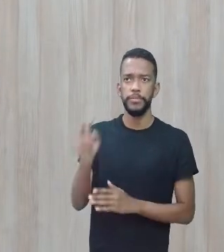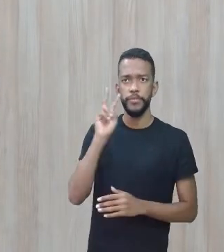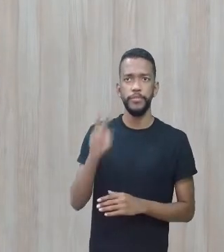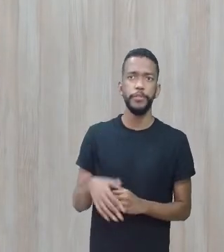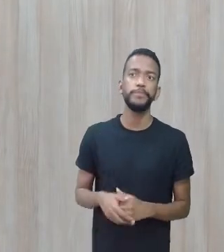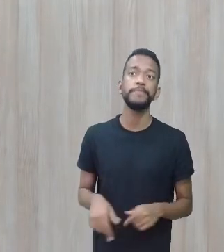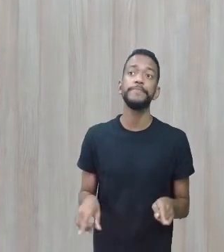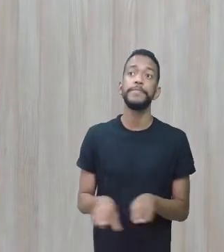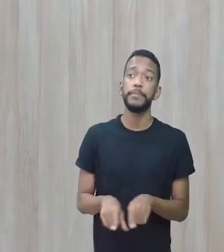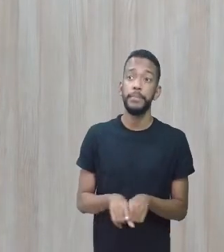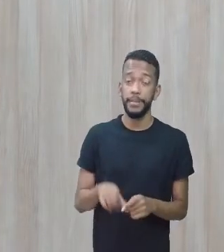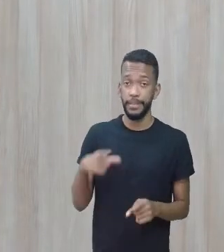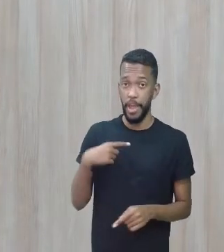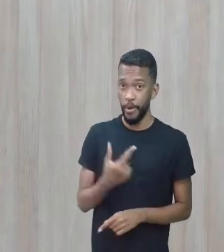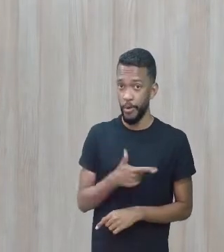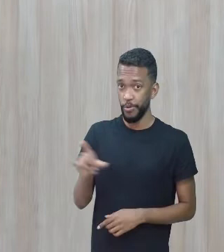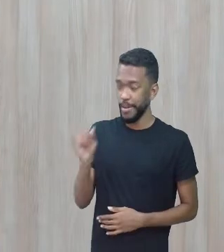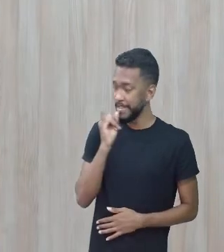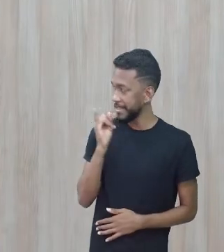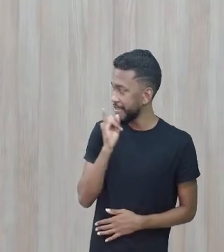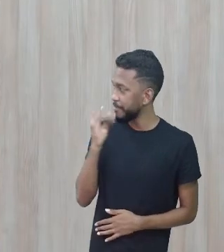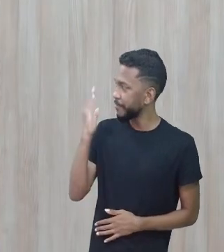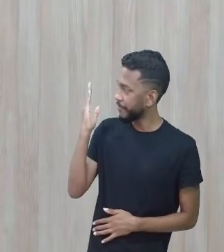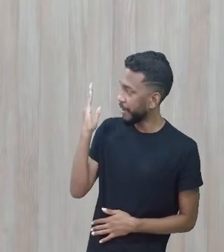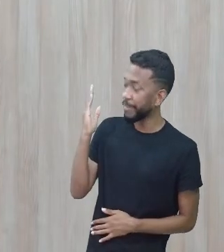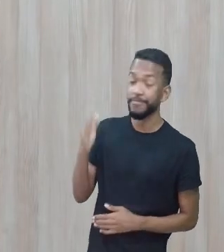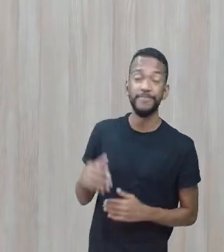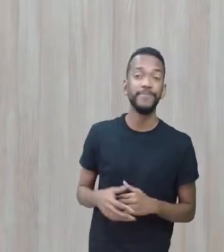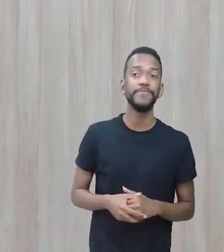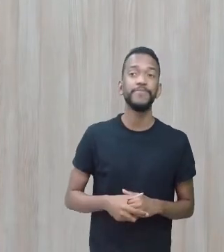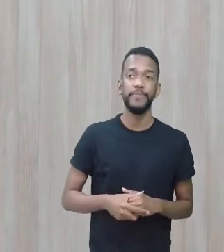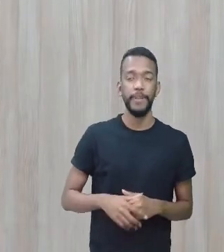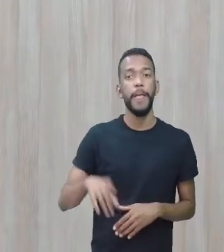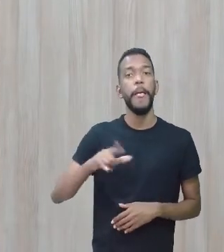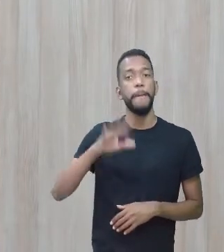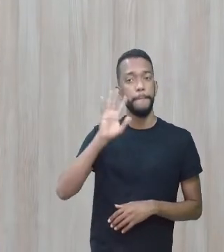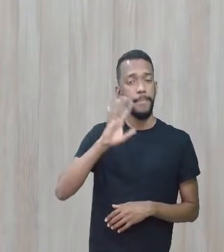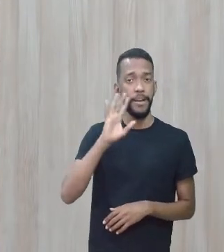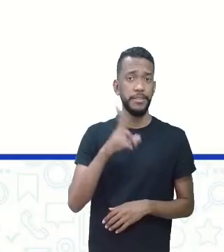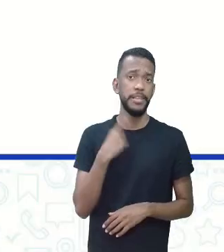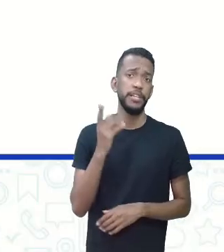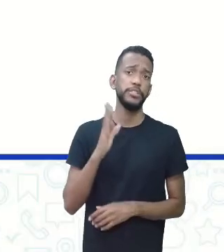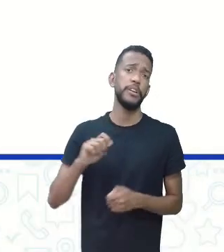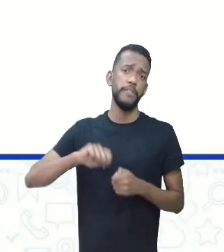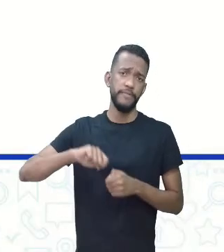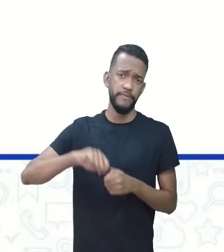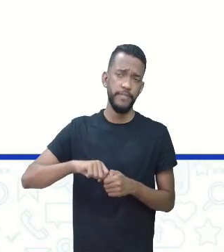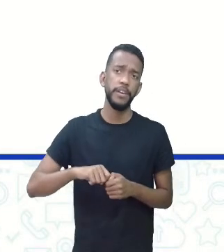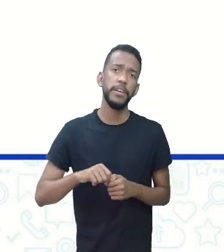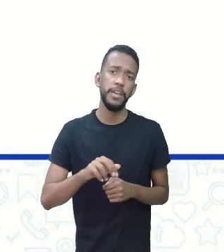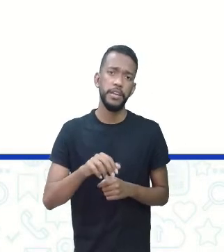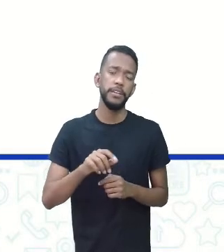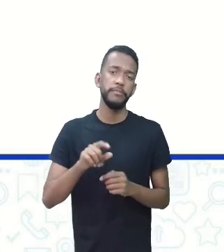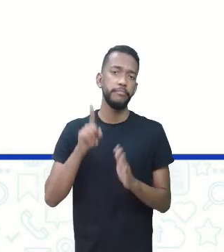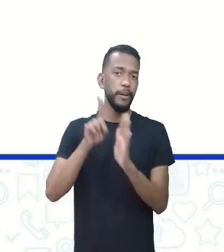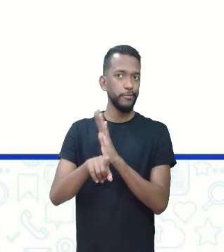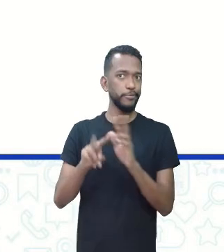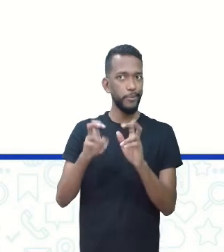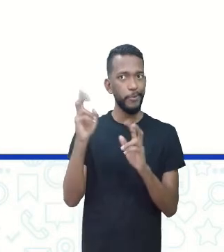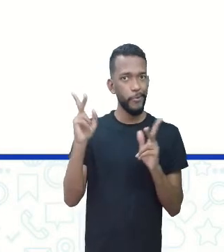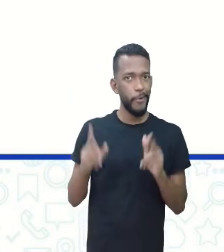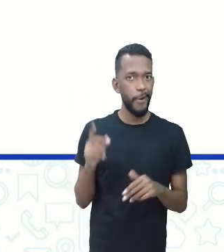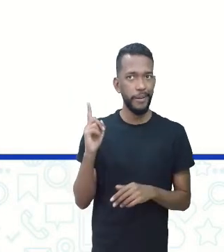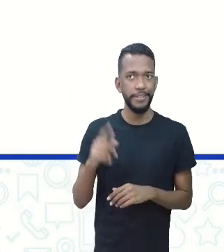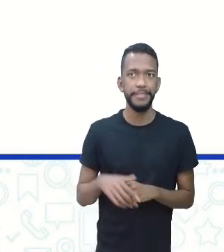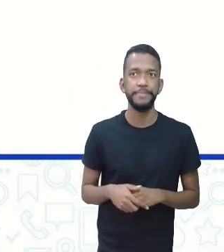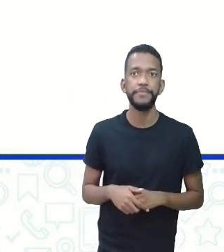Um outro exemplo, olha, essa daqui foi massa também. A gente já fez uma questão parecida com essa antes, hein? Júnior comprou